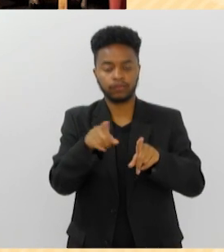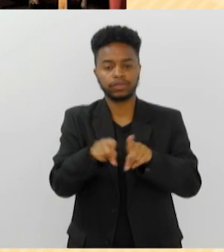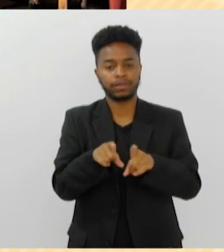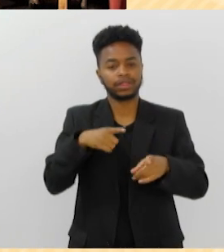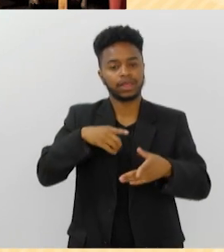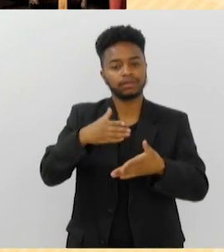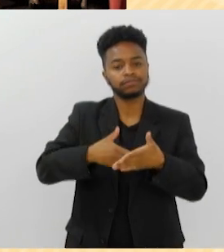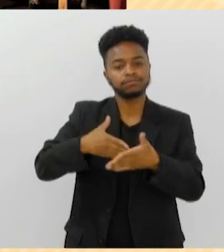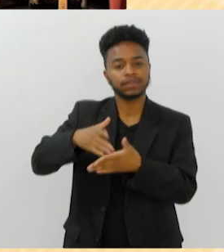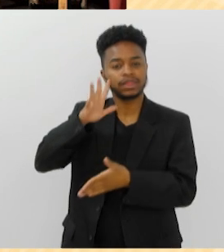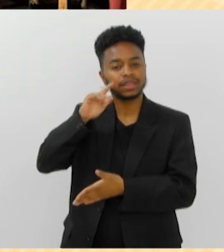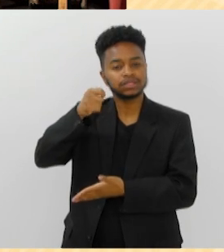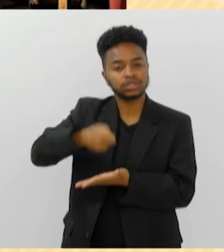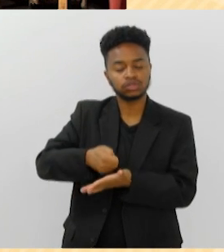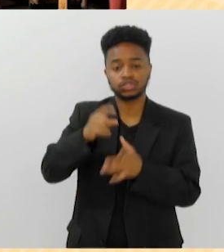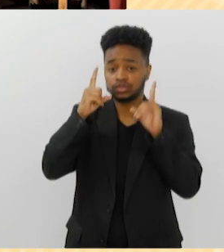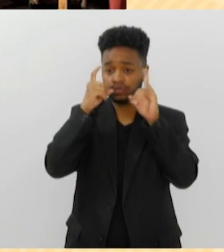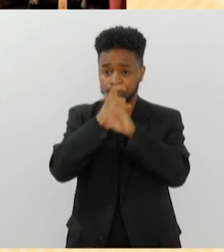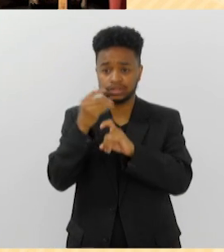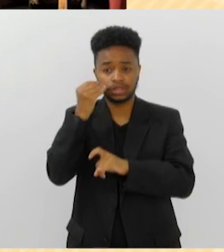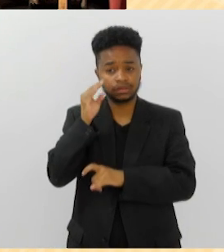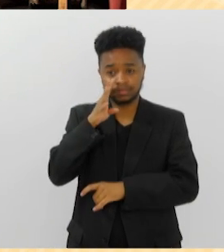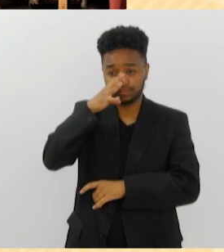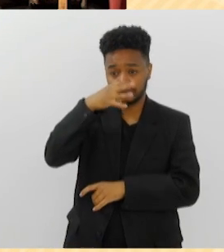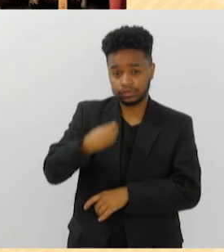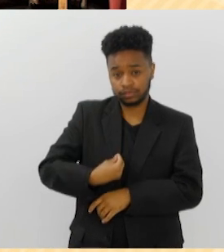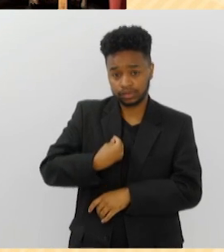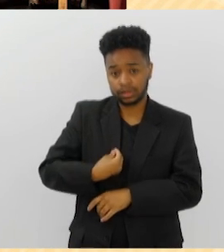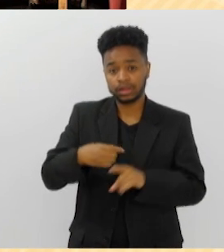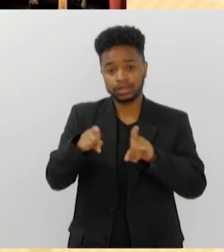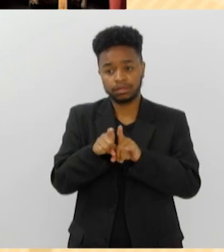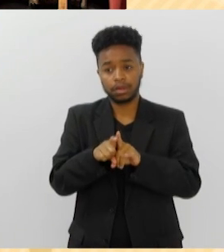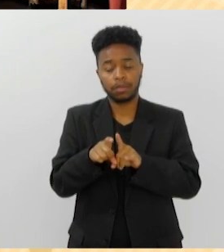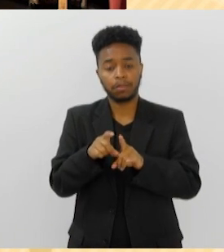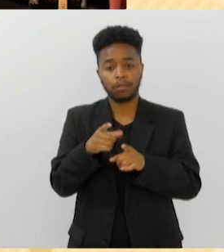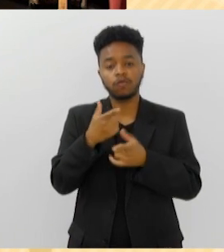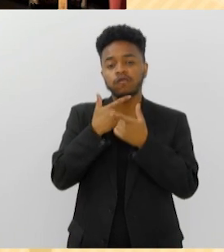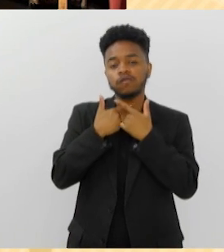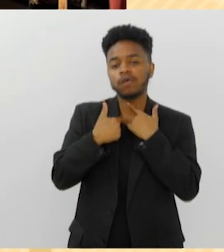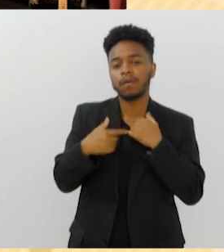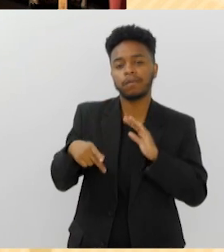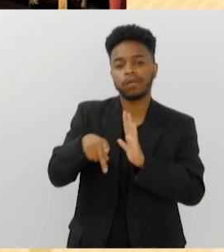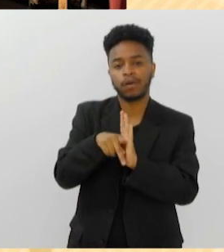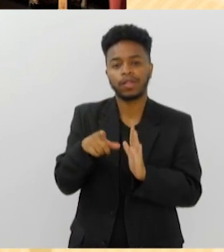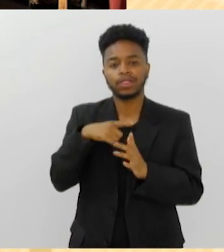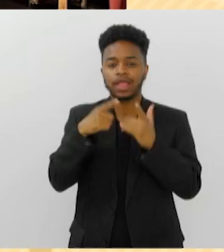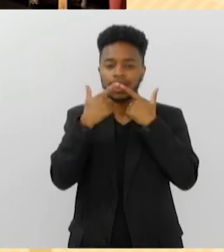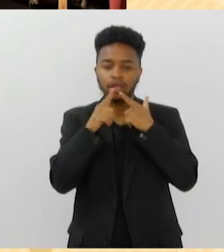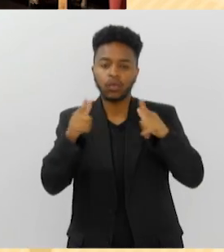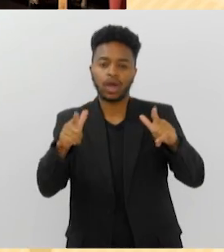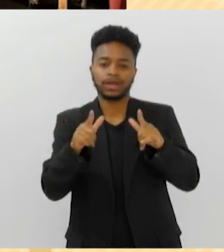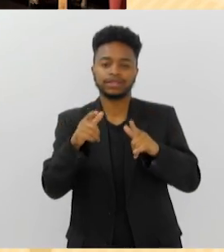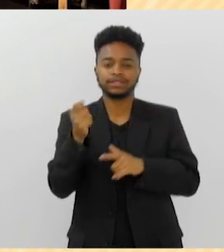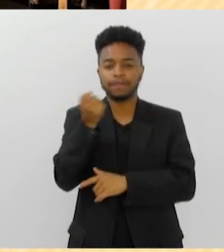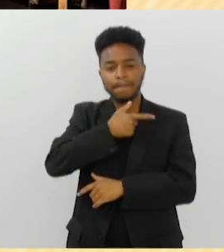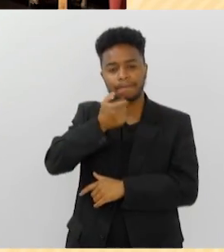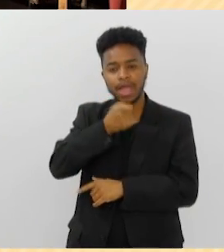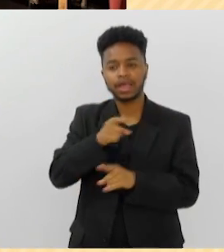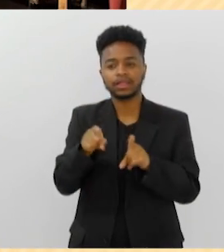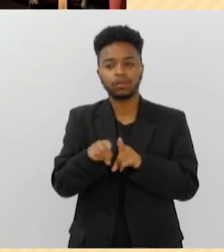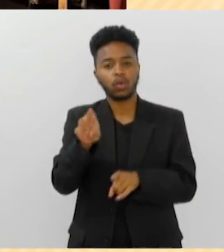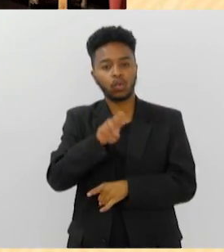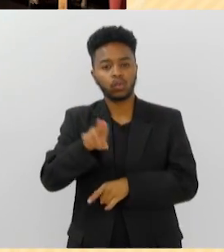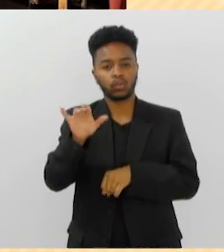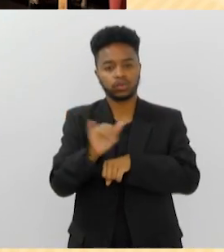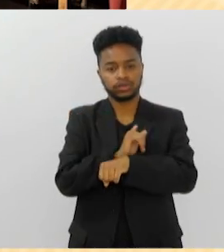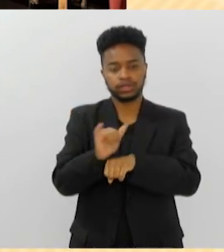difíceis em prol de sua sobrevivência e também de suas próprias ambições. Com uma linguagem sarcástica e utilizando-se de